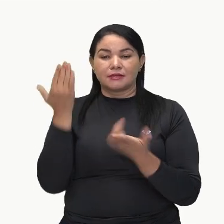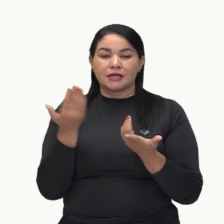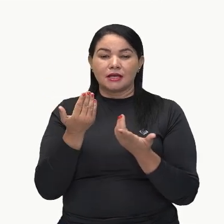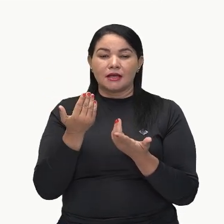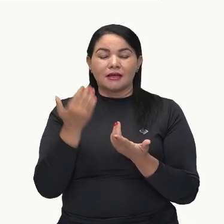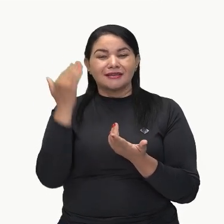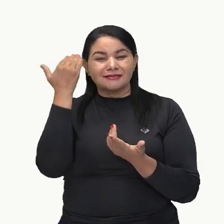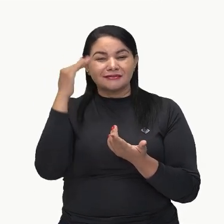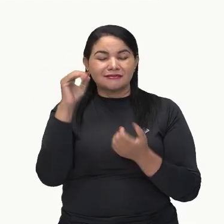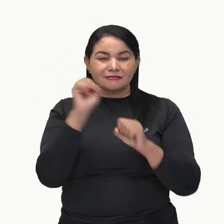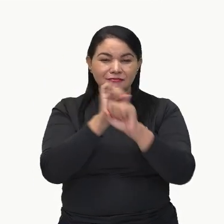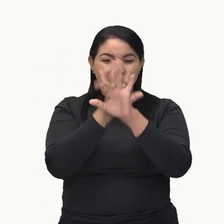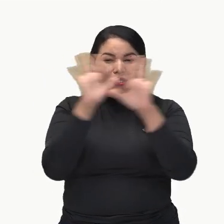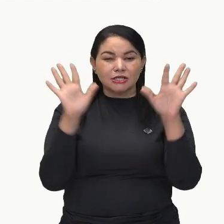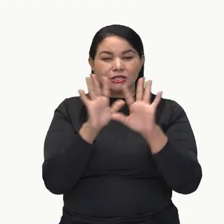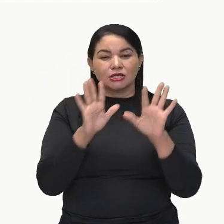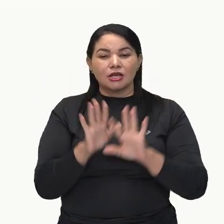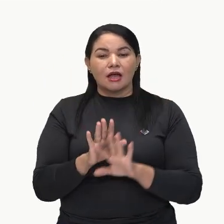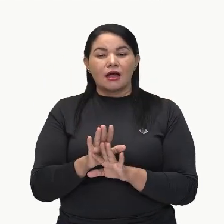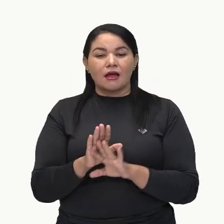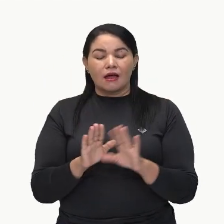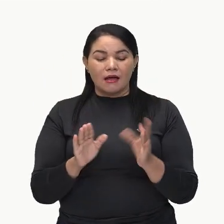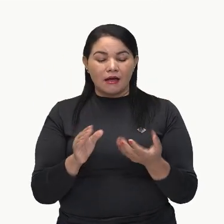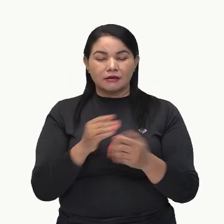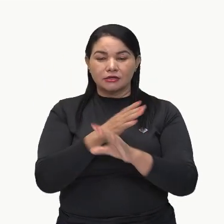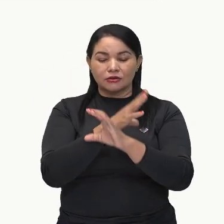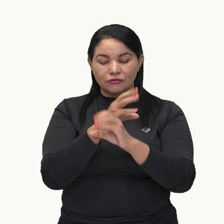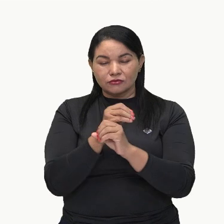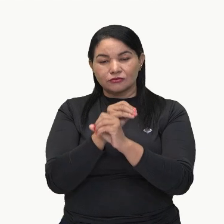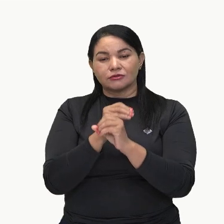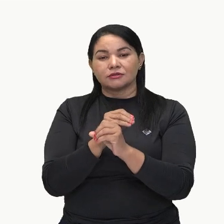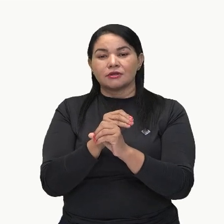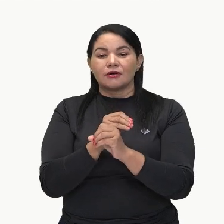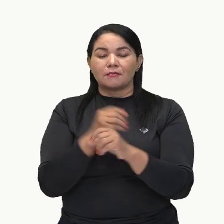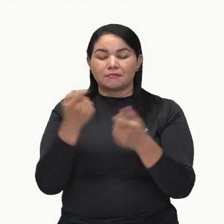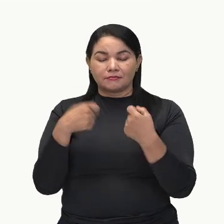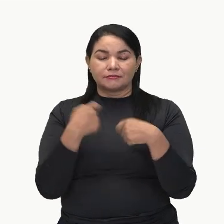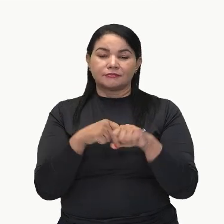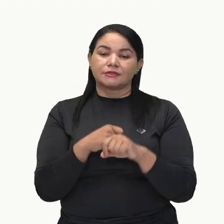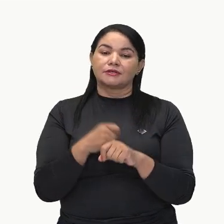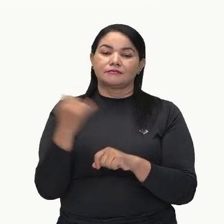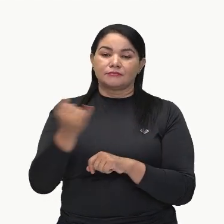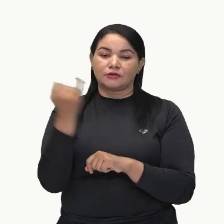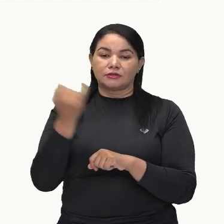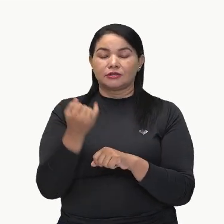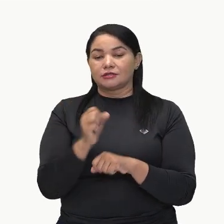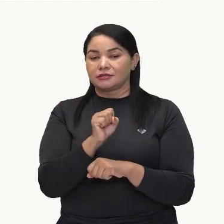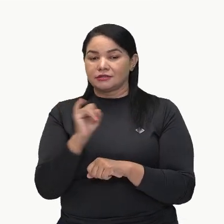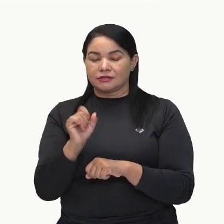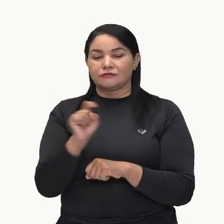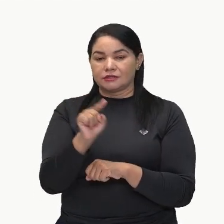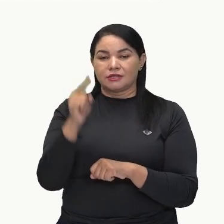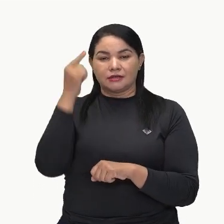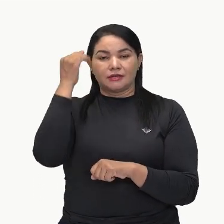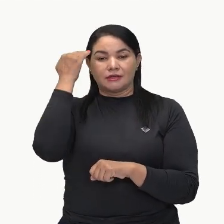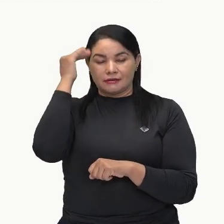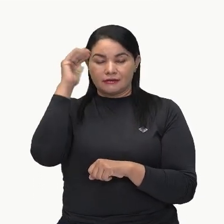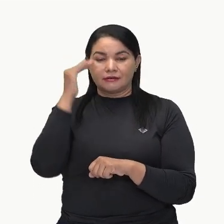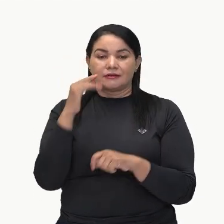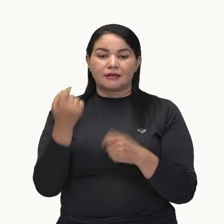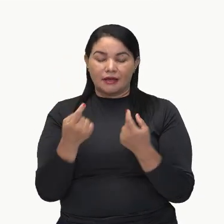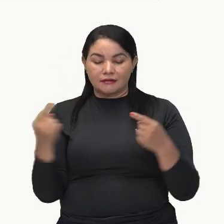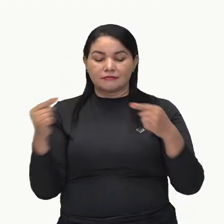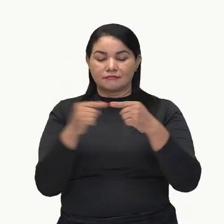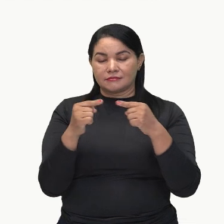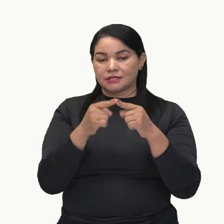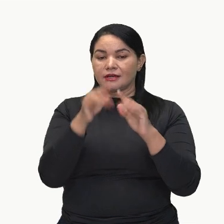ou daquela locução conjuntiva é mais importante ainda, porque se você sabe interpretar, você sabe empregar o uso também. Então vamos